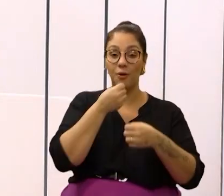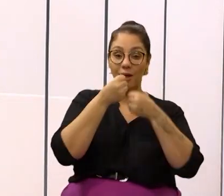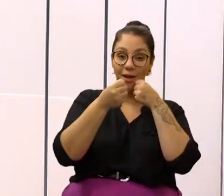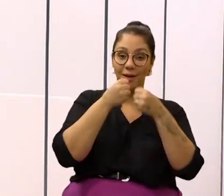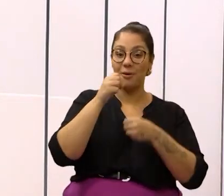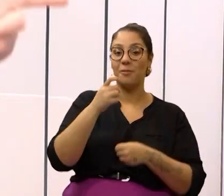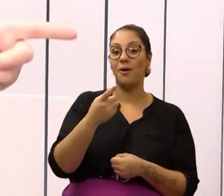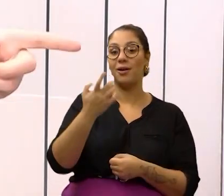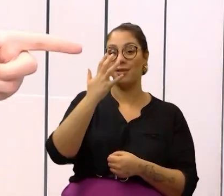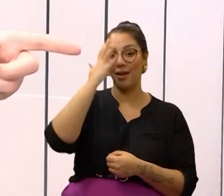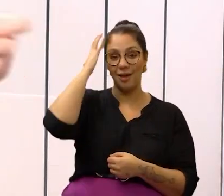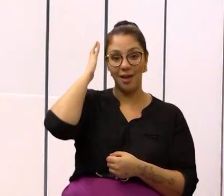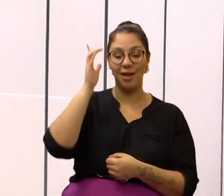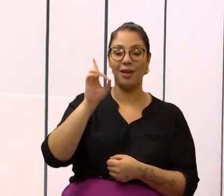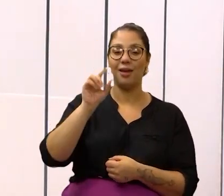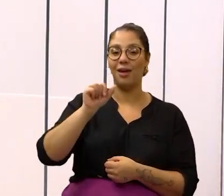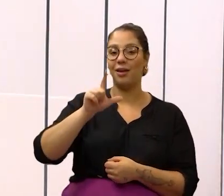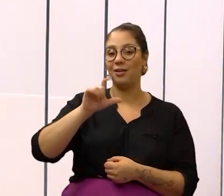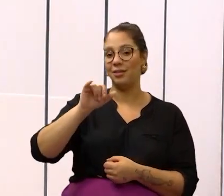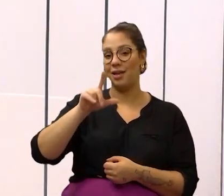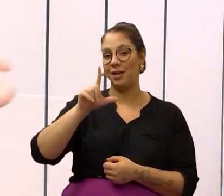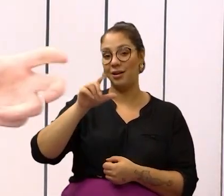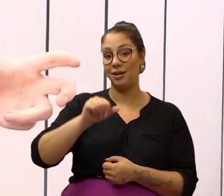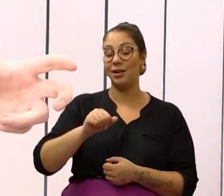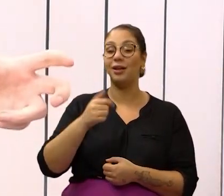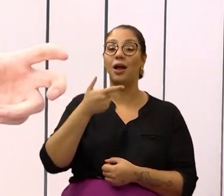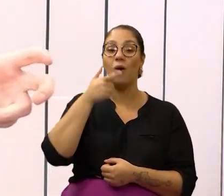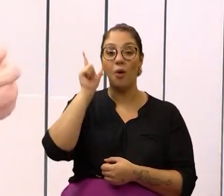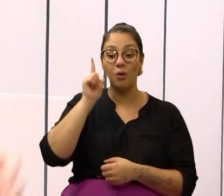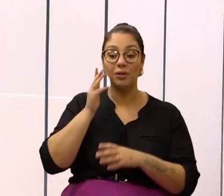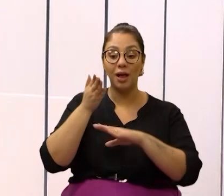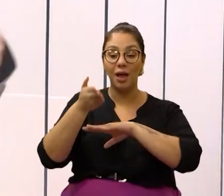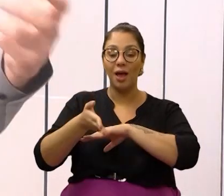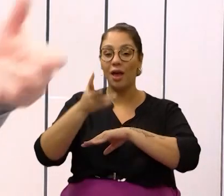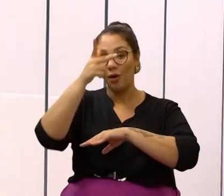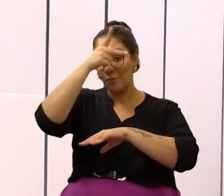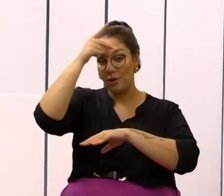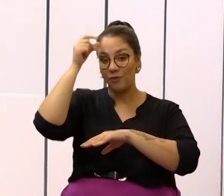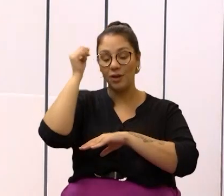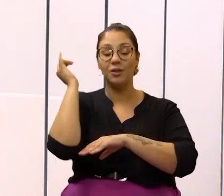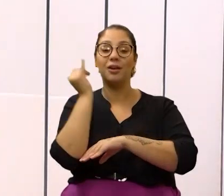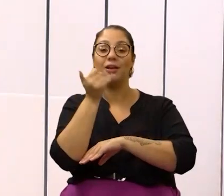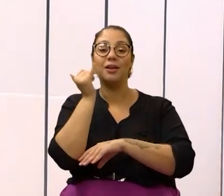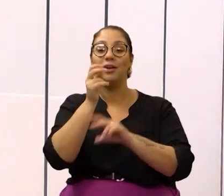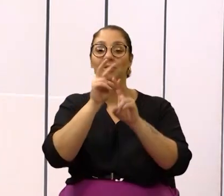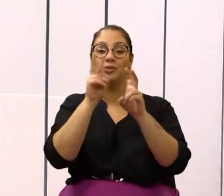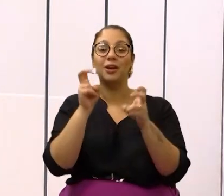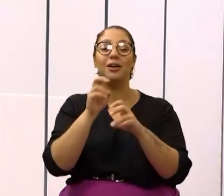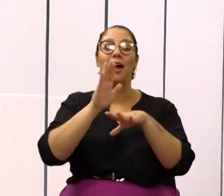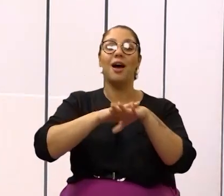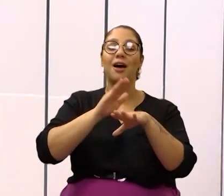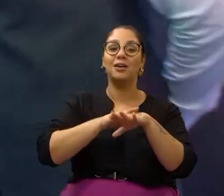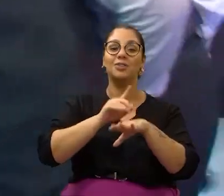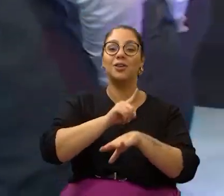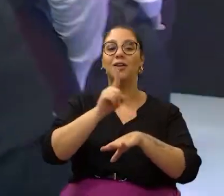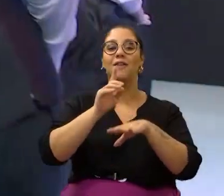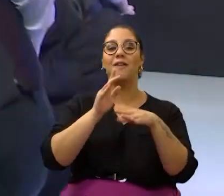Dalila Pereira esteve ontem à noite na prefeitura e conta agora sobre as ações que estão sendo